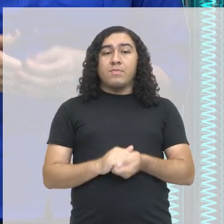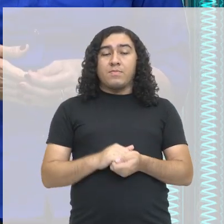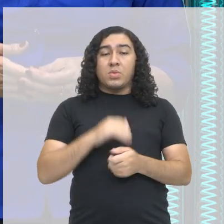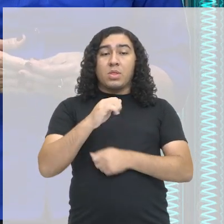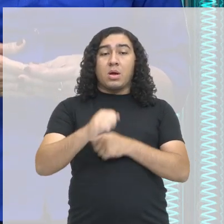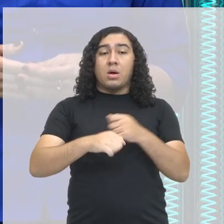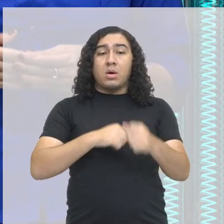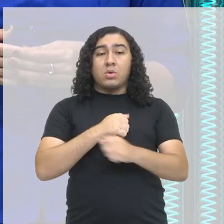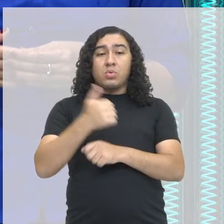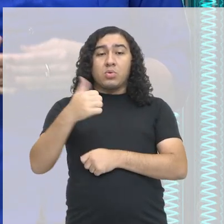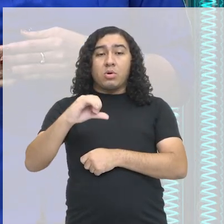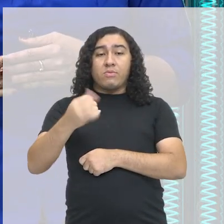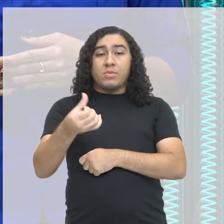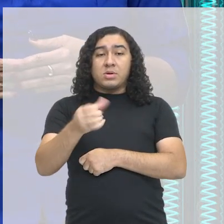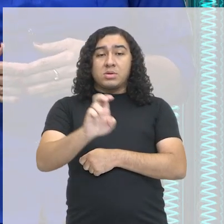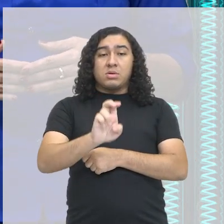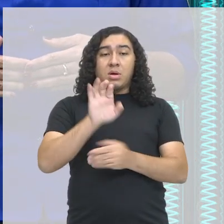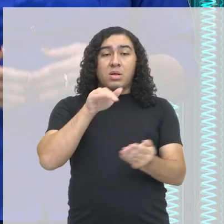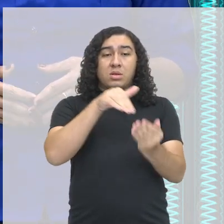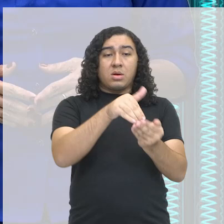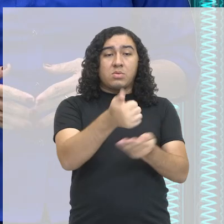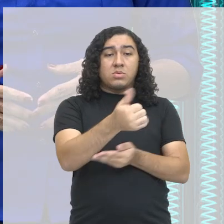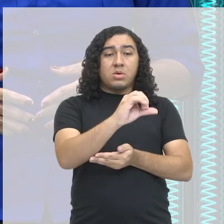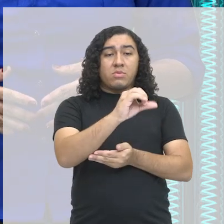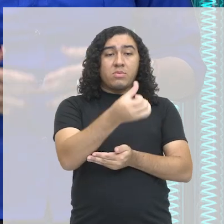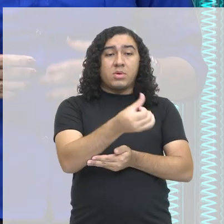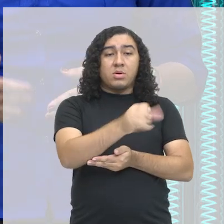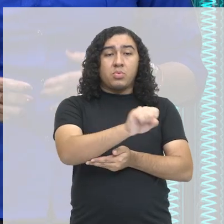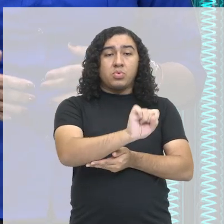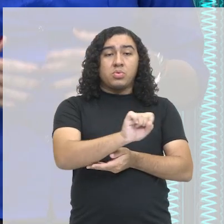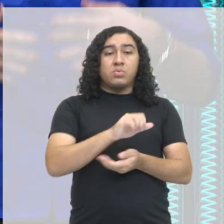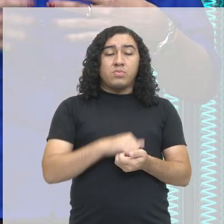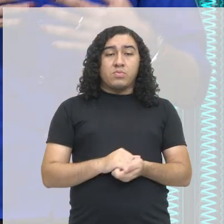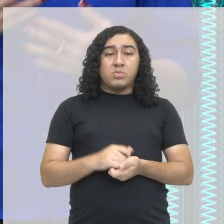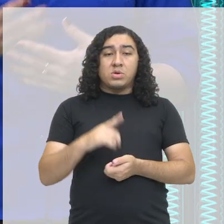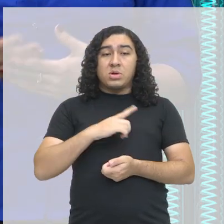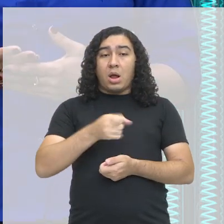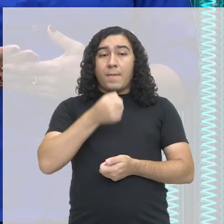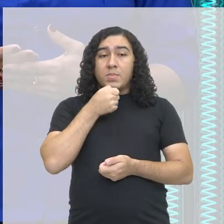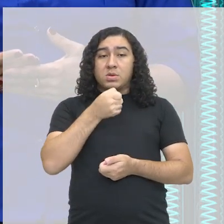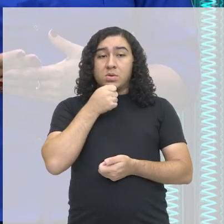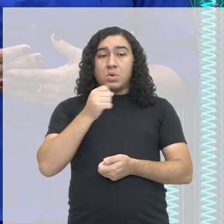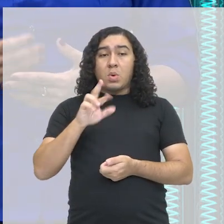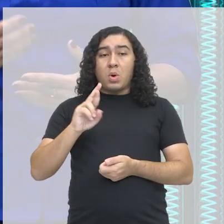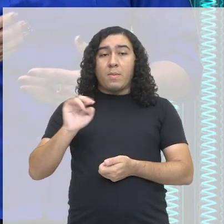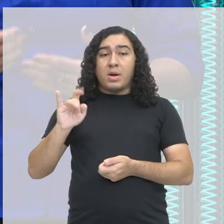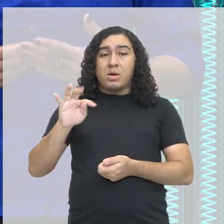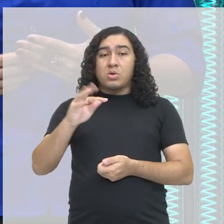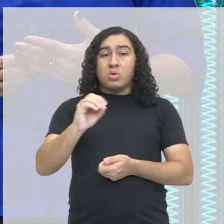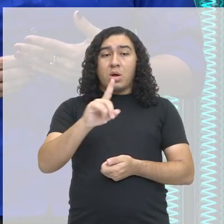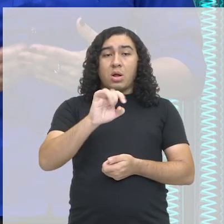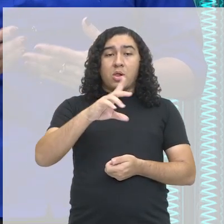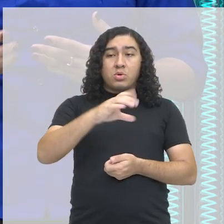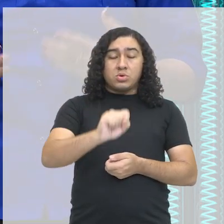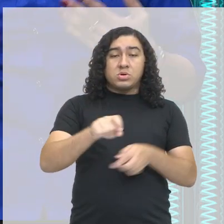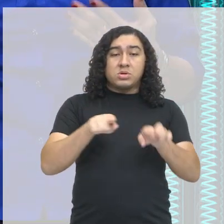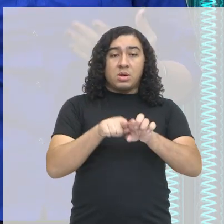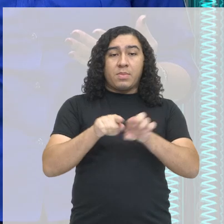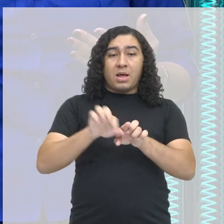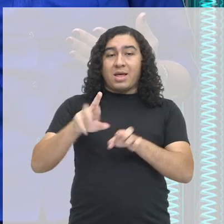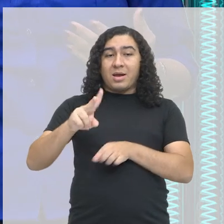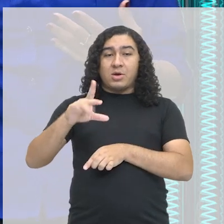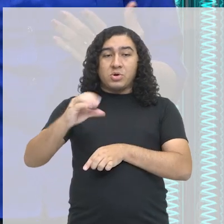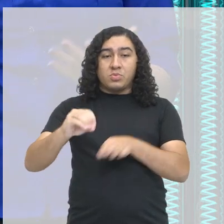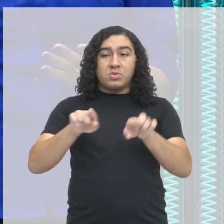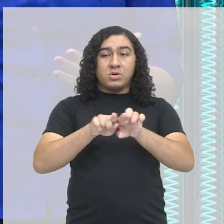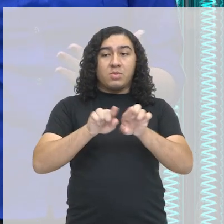1965 e 1968, apresentado por Roberto Carlos, Erasmo Carlos e